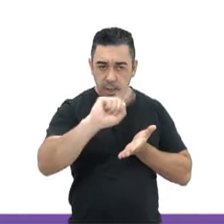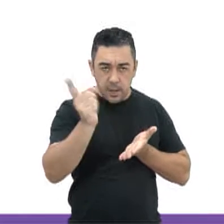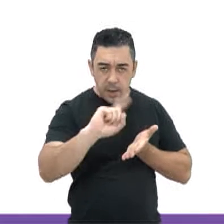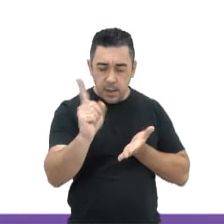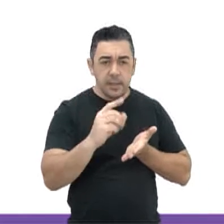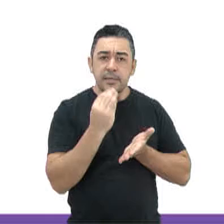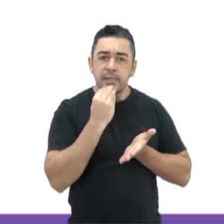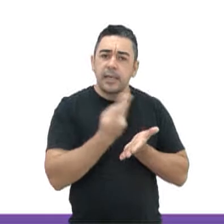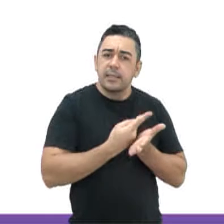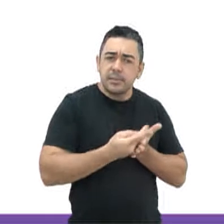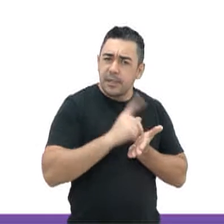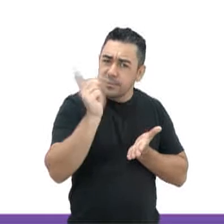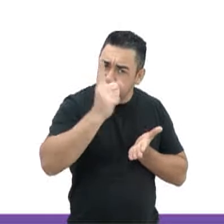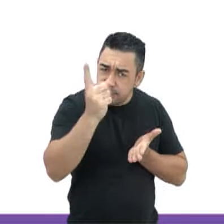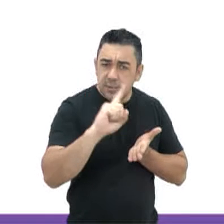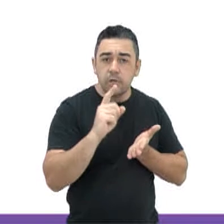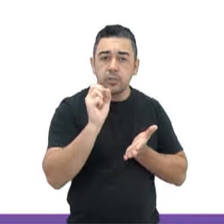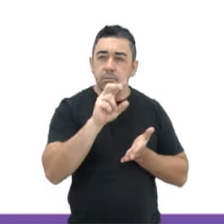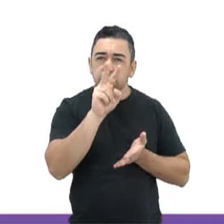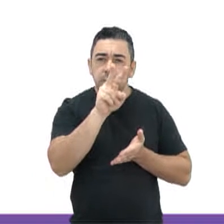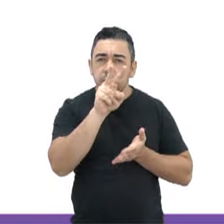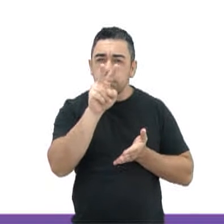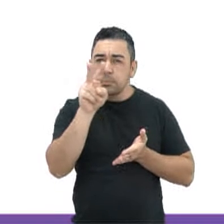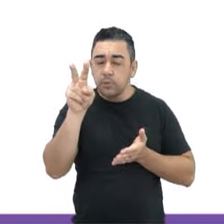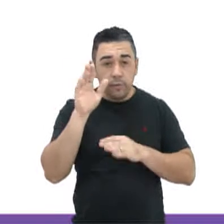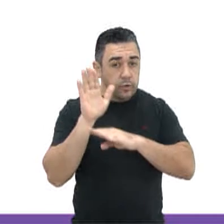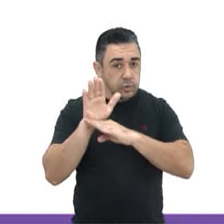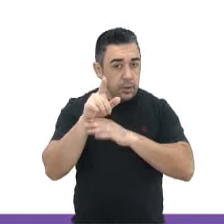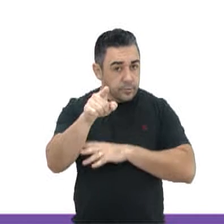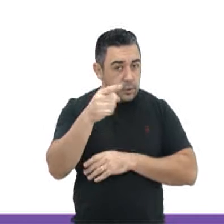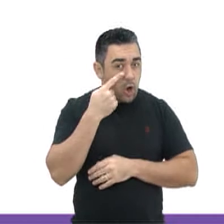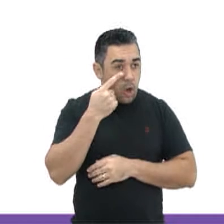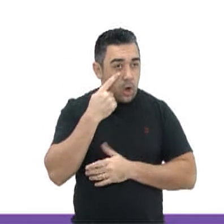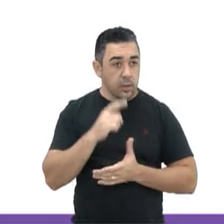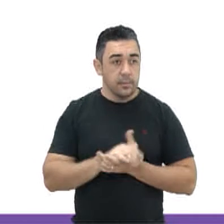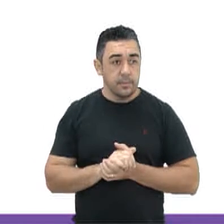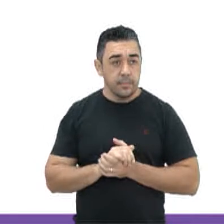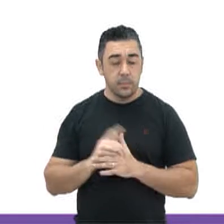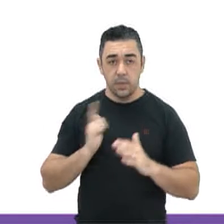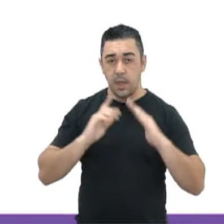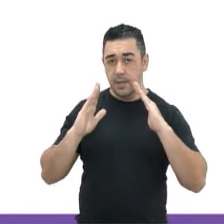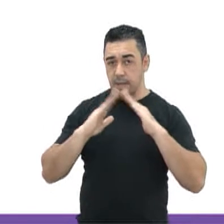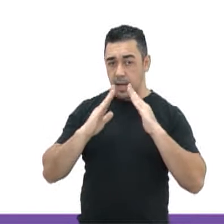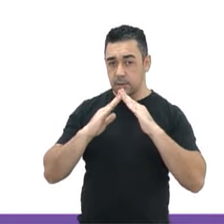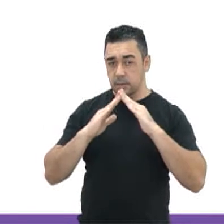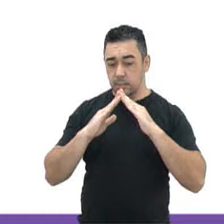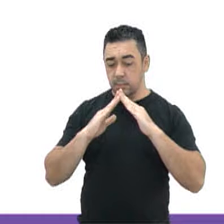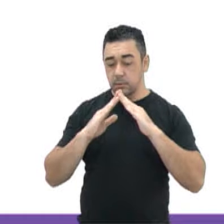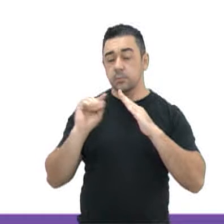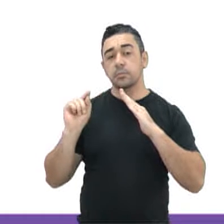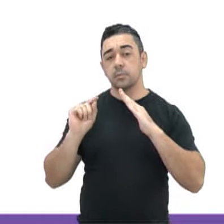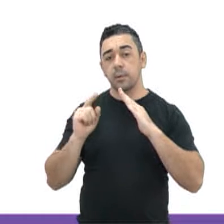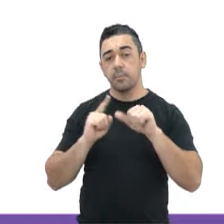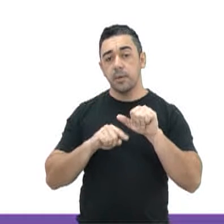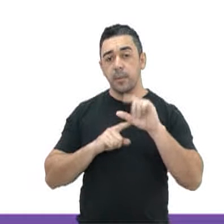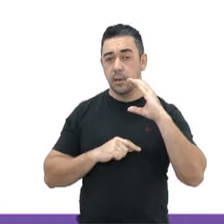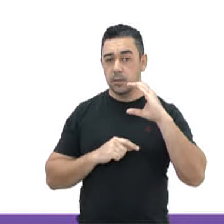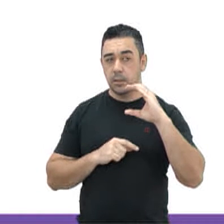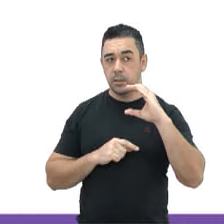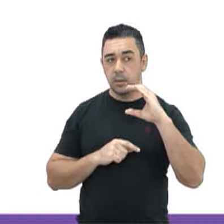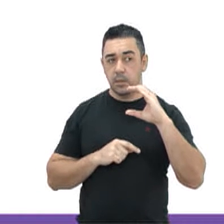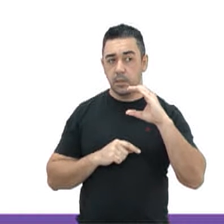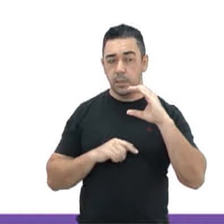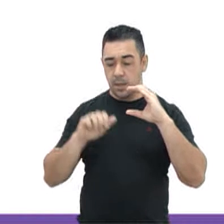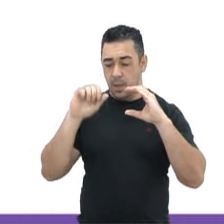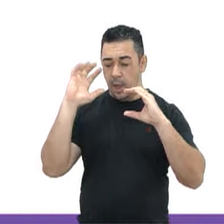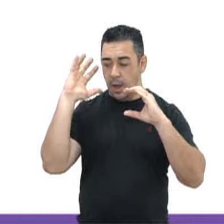tentar desenhar. Você simplesmente vai olhar. Vou dar uma ajudinha aqui. Tem uma casa. Qual que é a primeira letra? C.